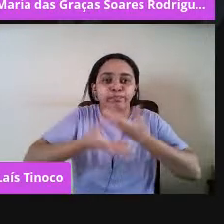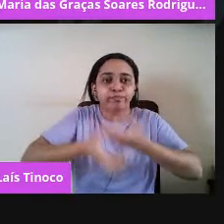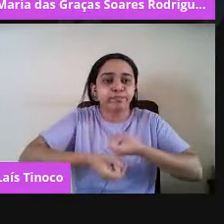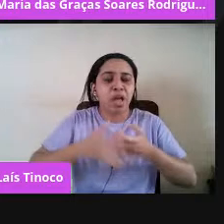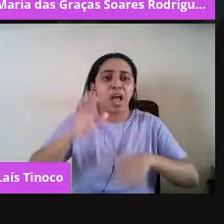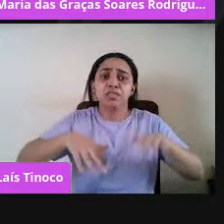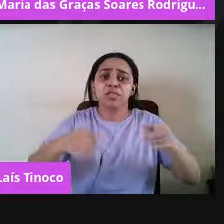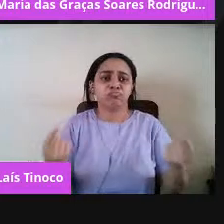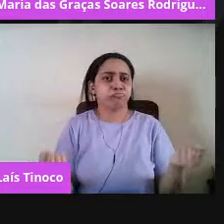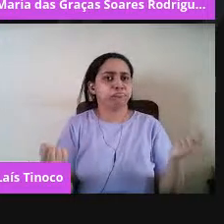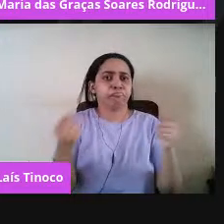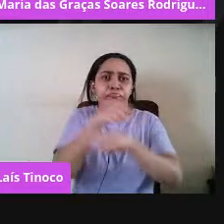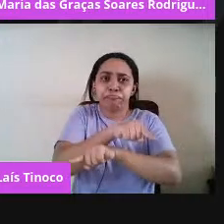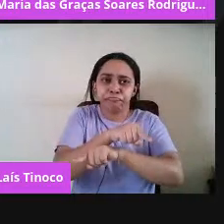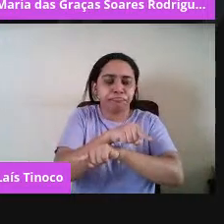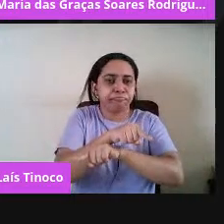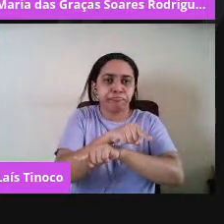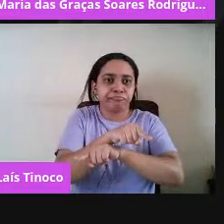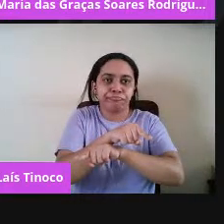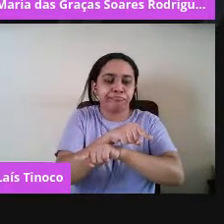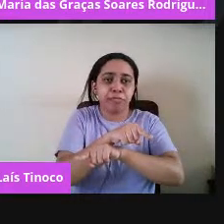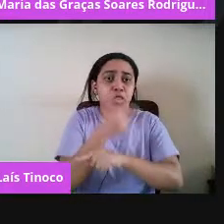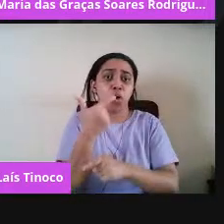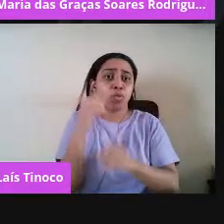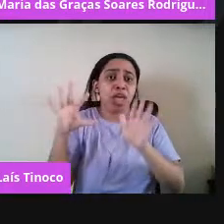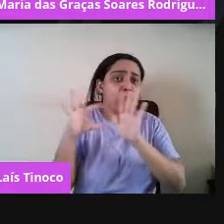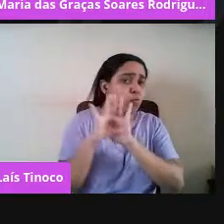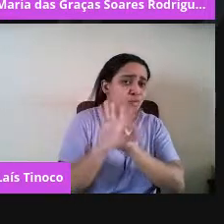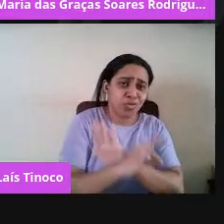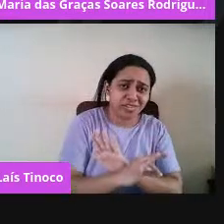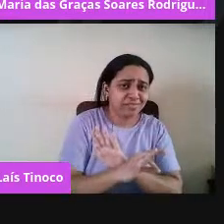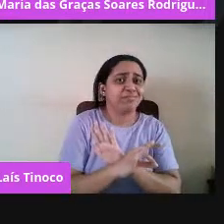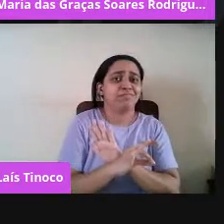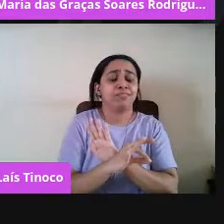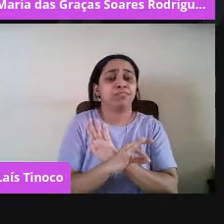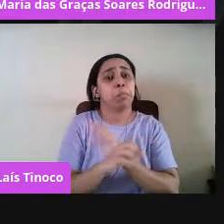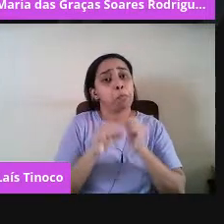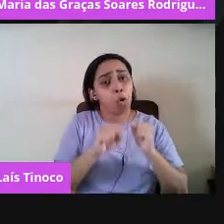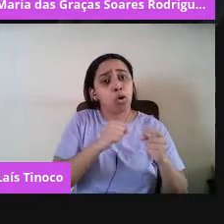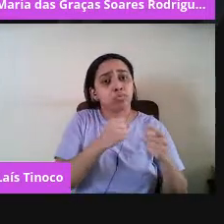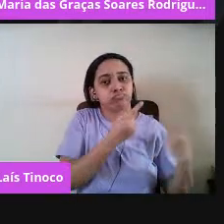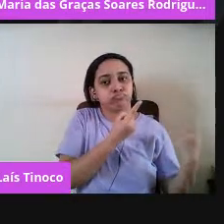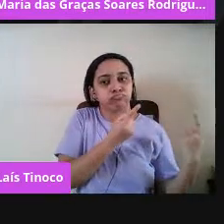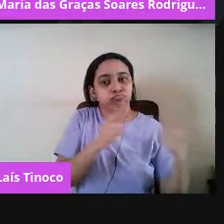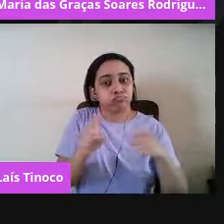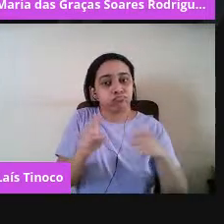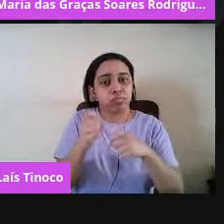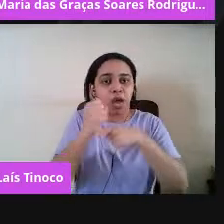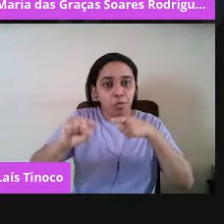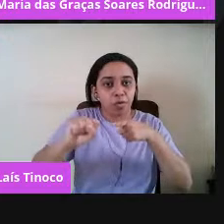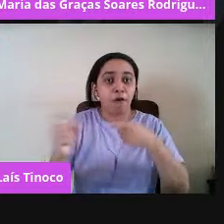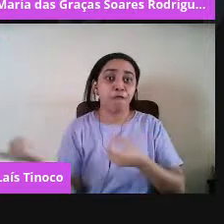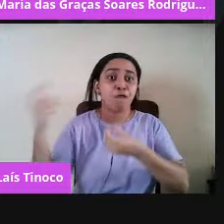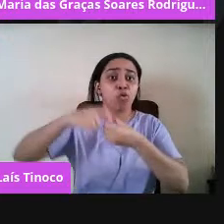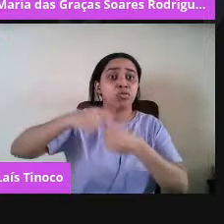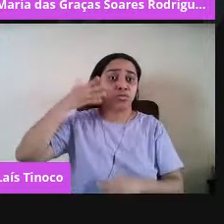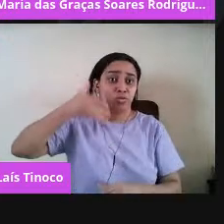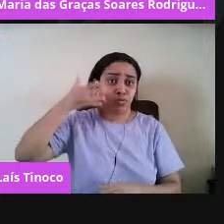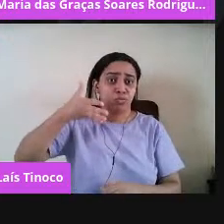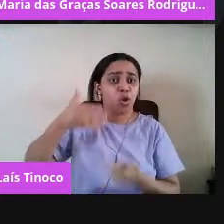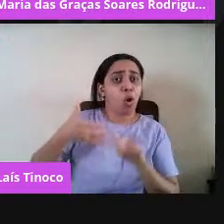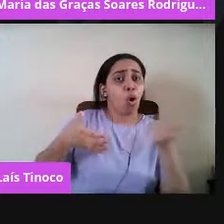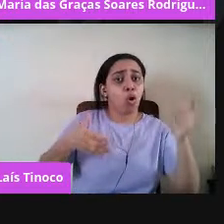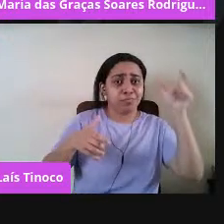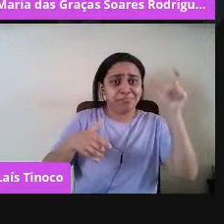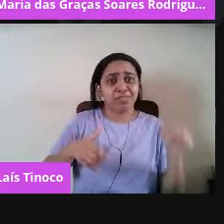incompatíveis, contraditórias ou incoerentes. Assim, pode-se contra-argumentar retomando o discurso do outro. Se disseste